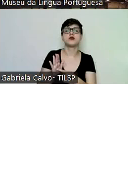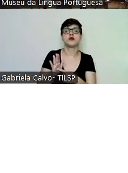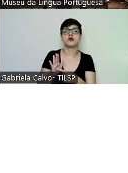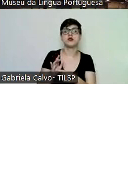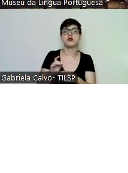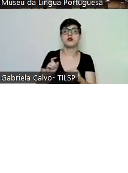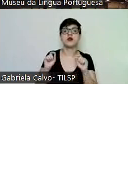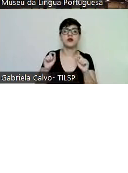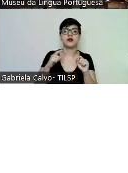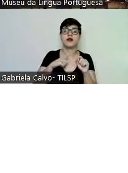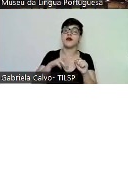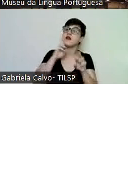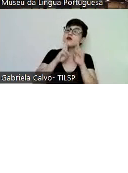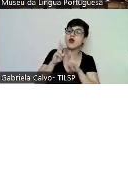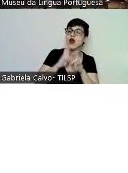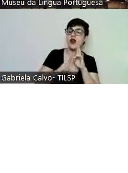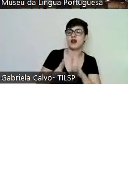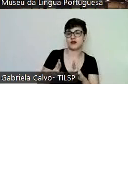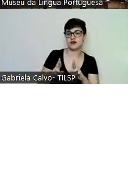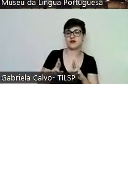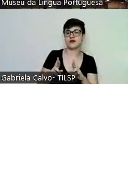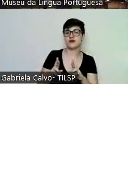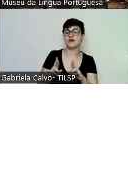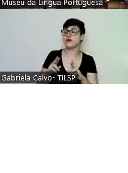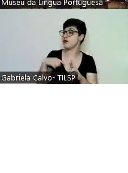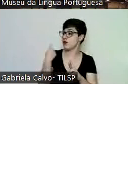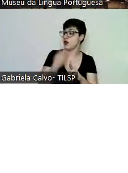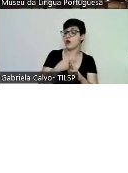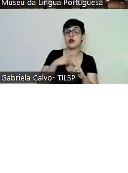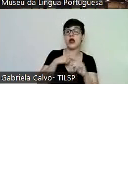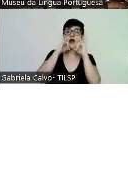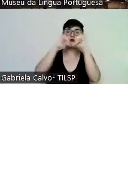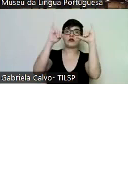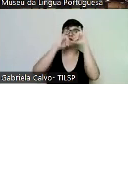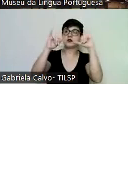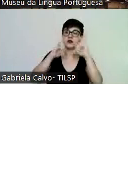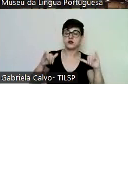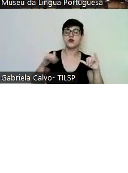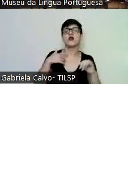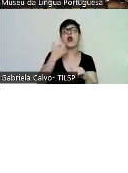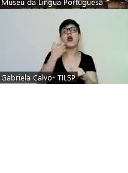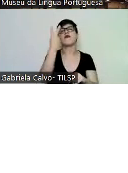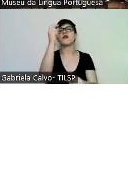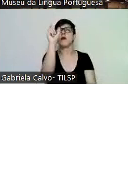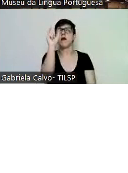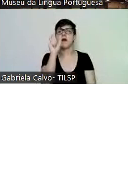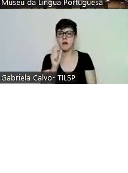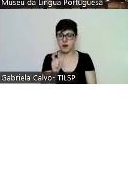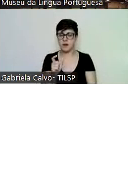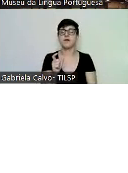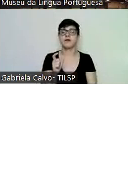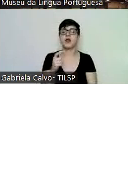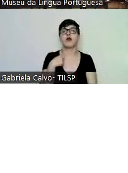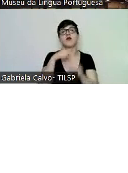seria o resultado enfim de um formulário que a gente divulgou coletando 20 termos e aí a gente tratou